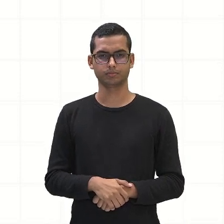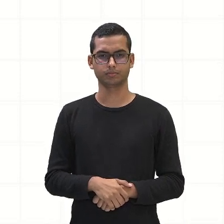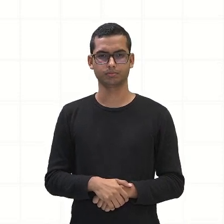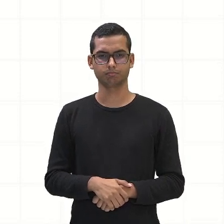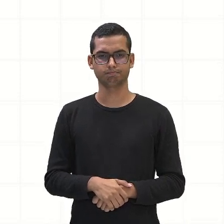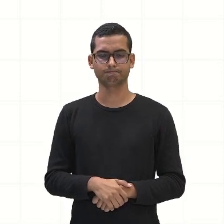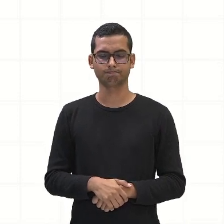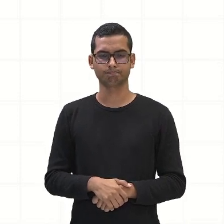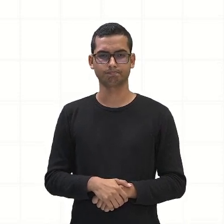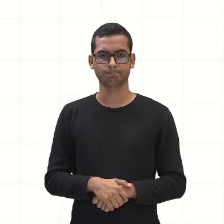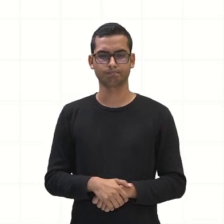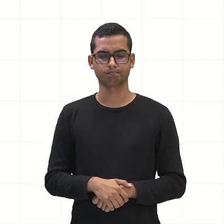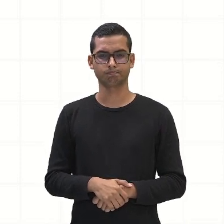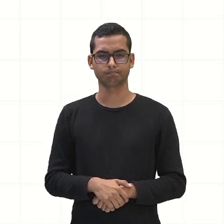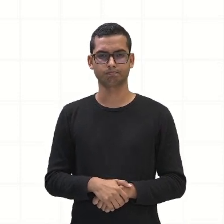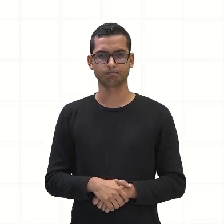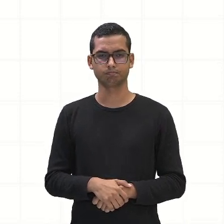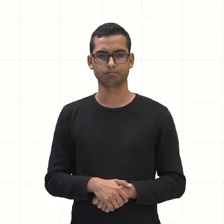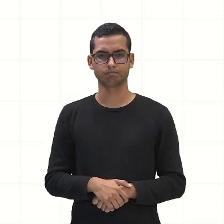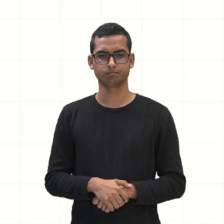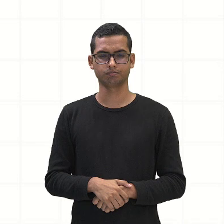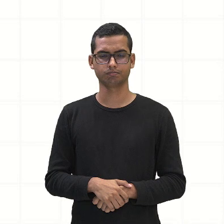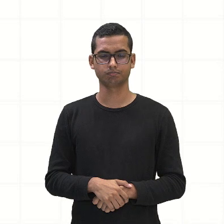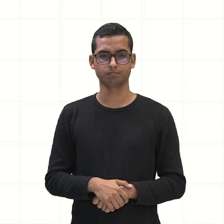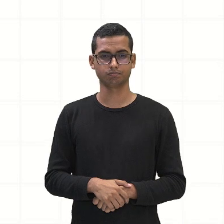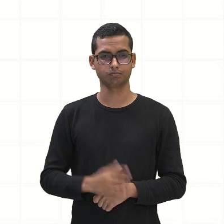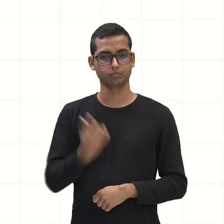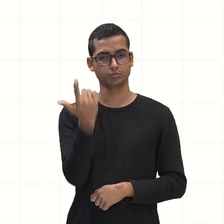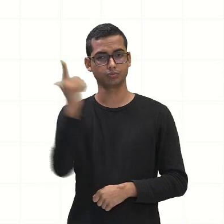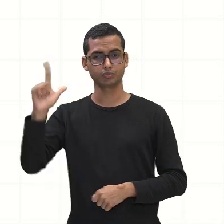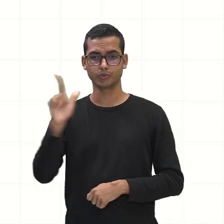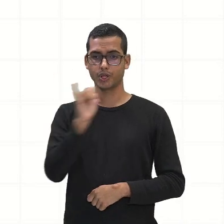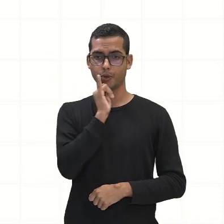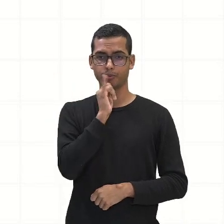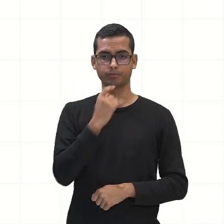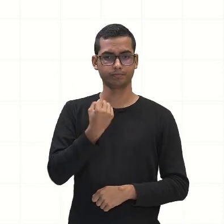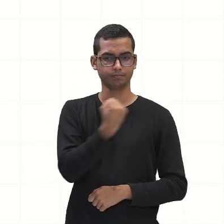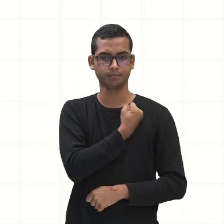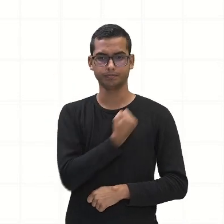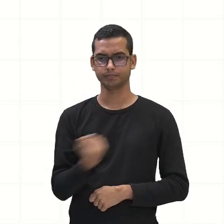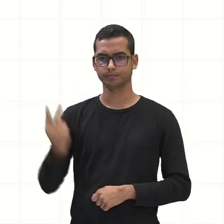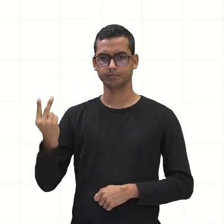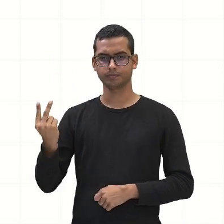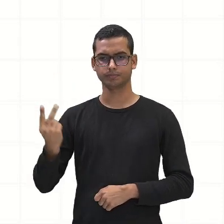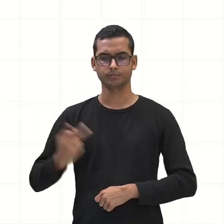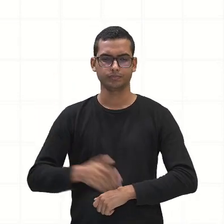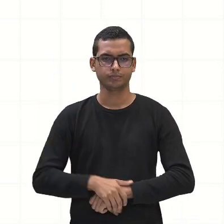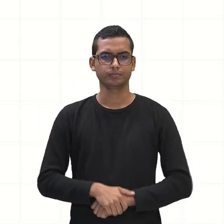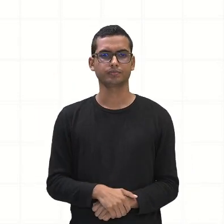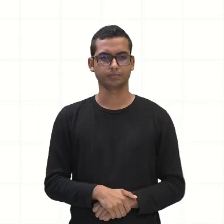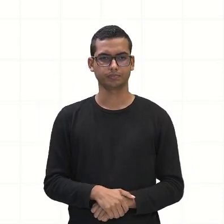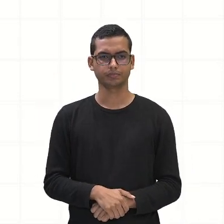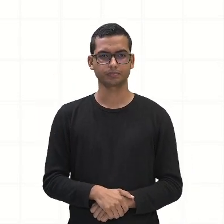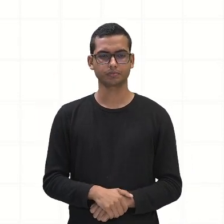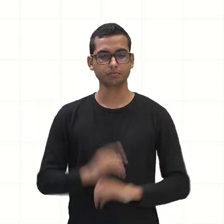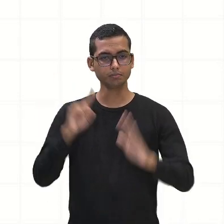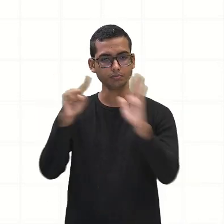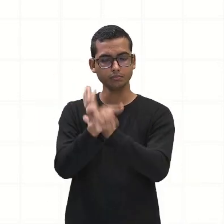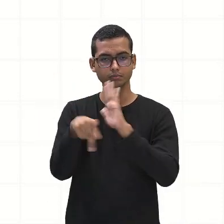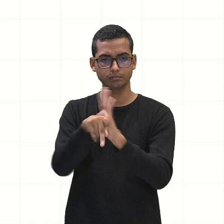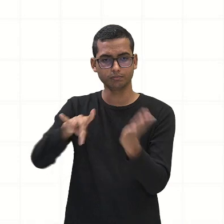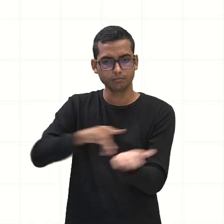tranquilo. Vamos para o nosso próximo exemplo. Exemplo de número 2, questão do semiano